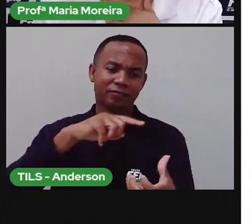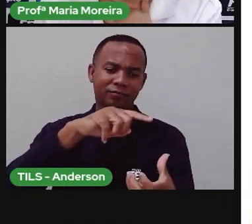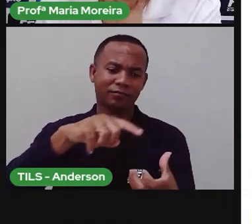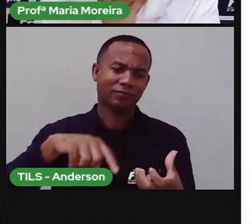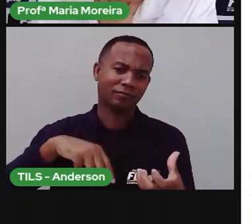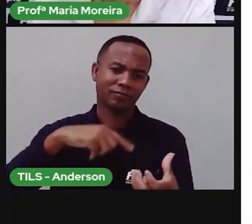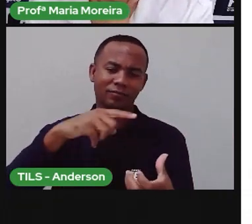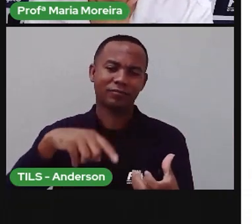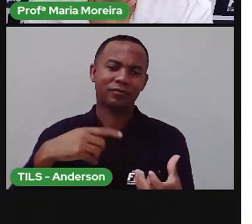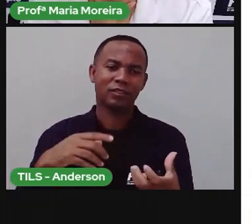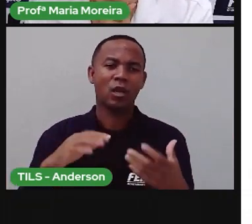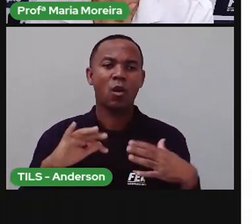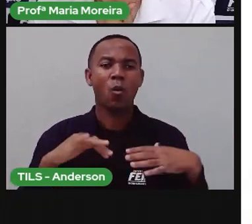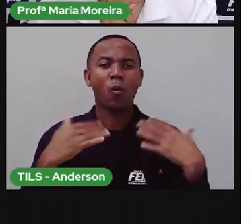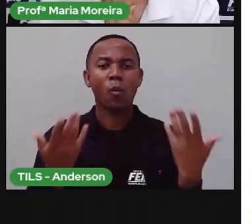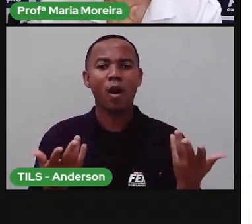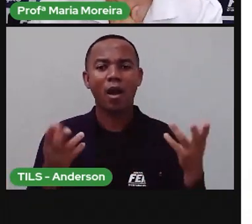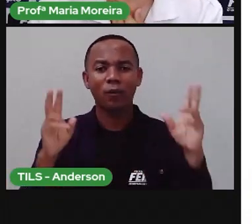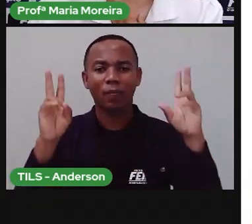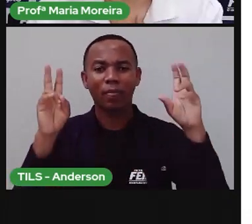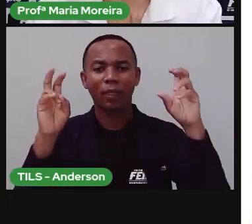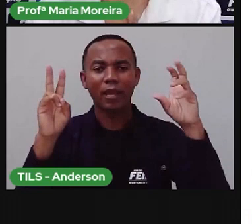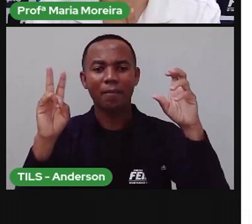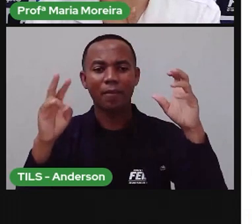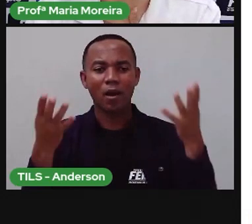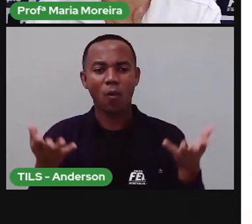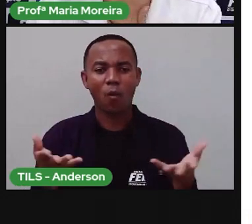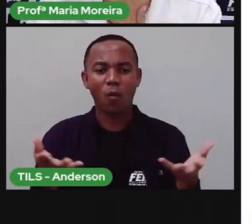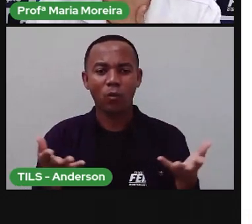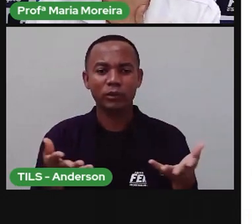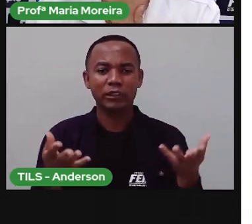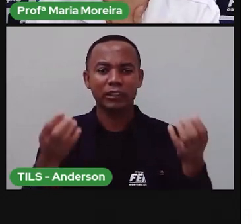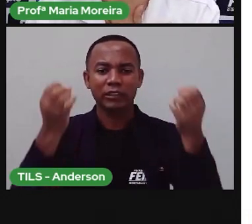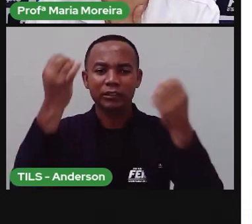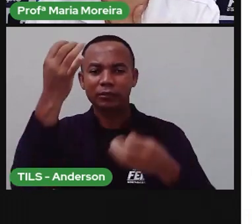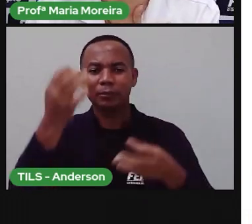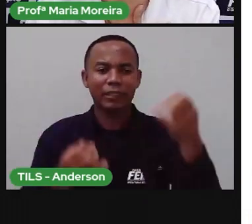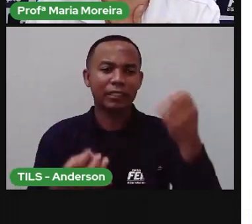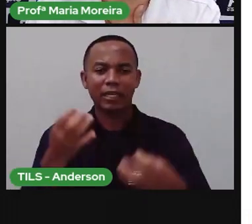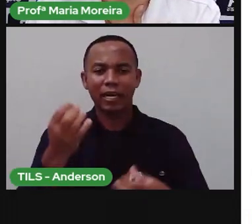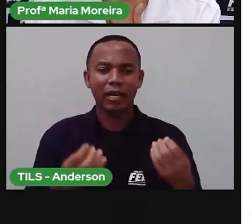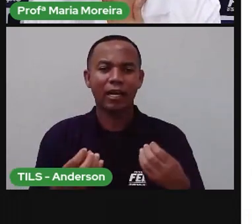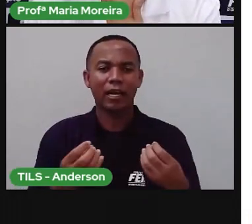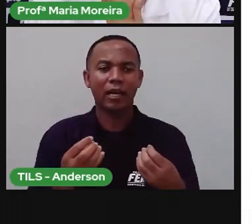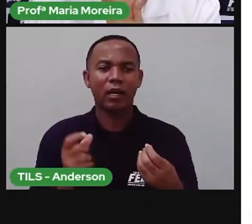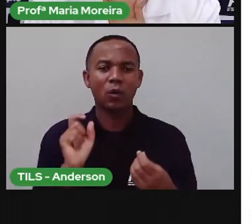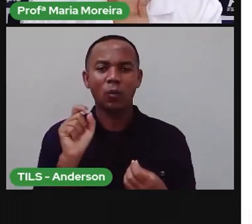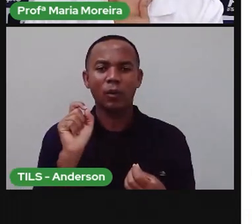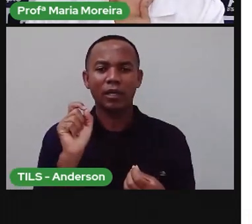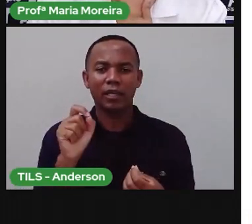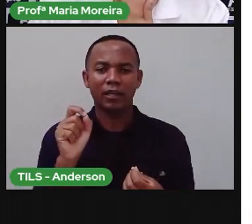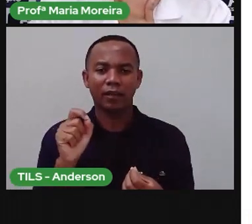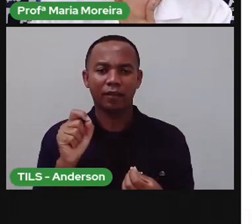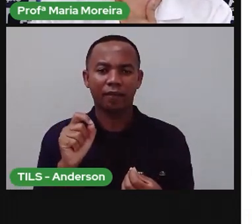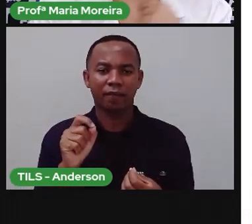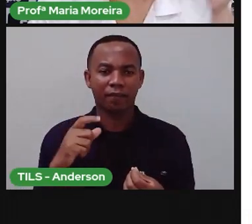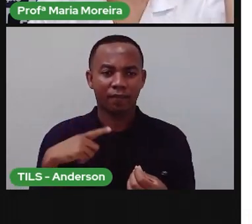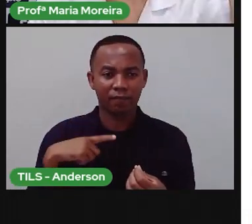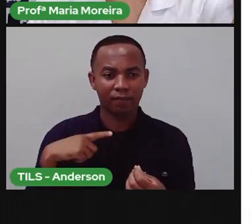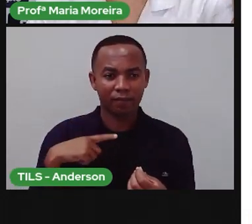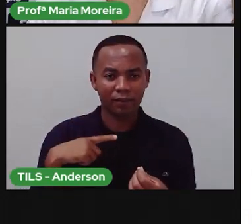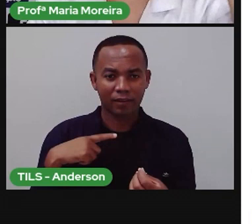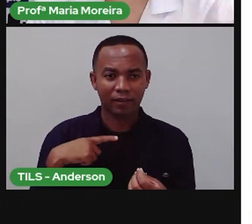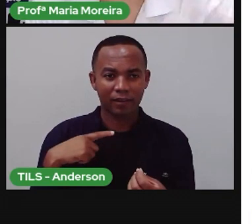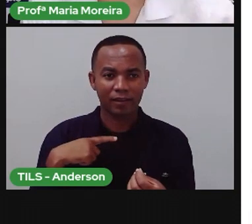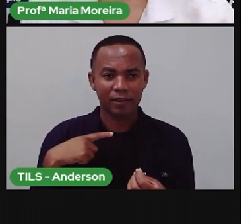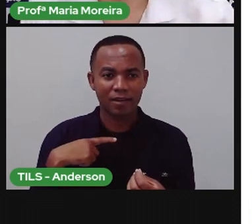nosso assunto de hoje? O que será que vamos falar aí sobre a Terra? Alguém tem alguma dica? Se